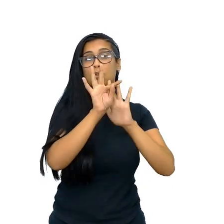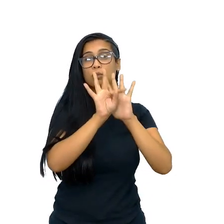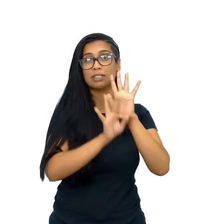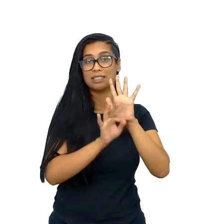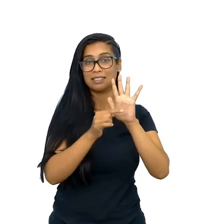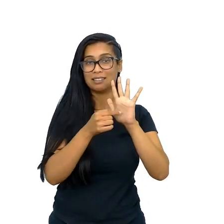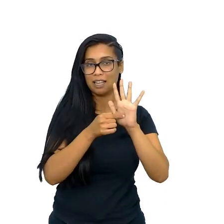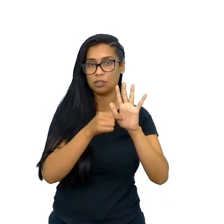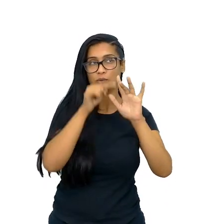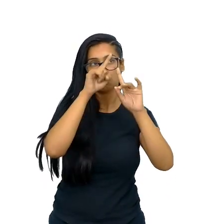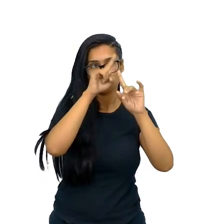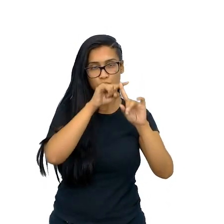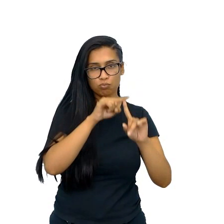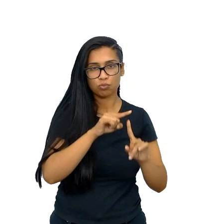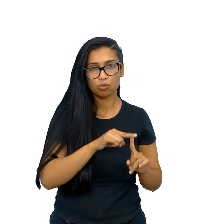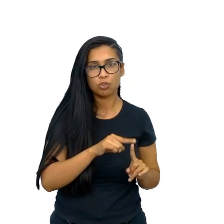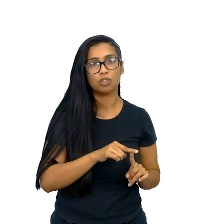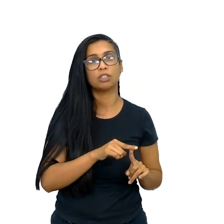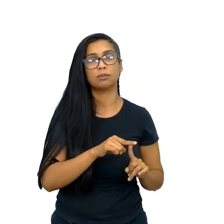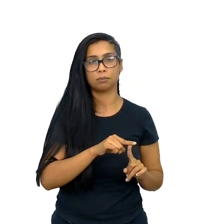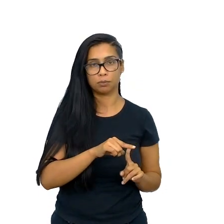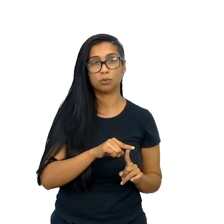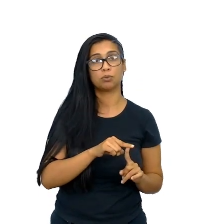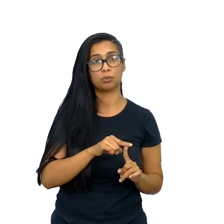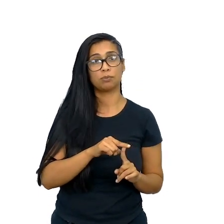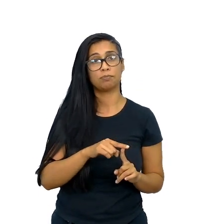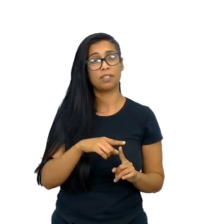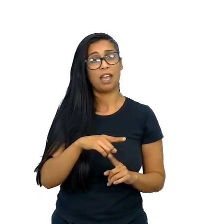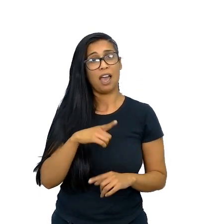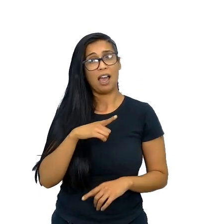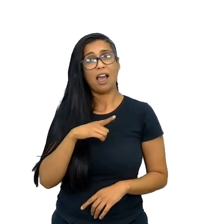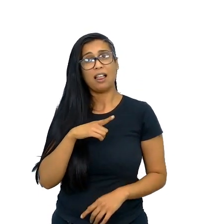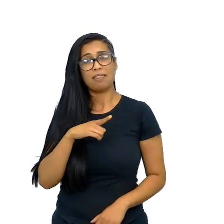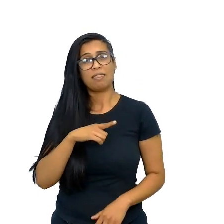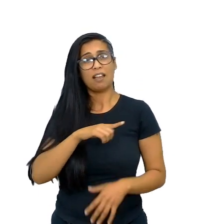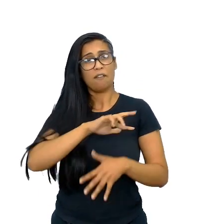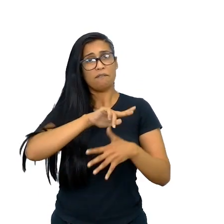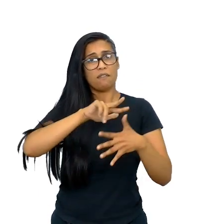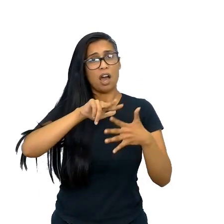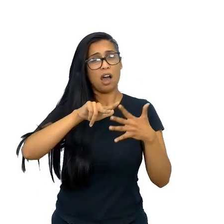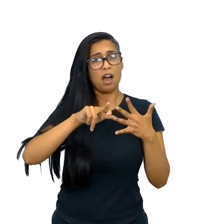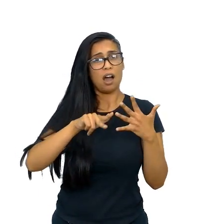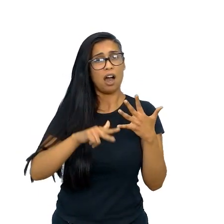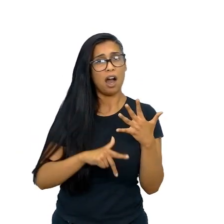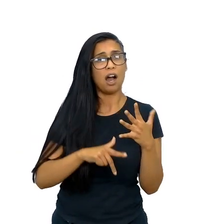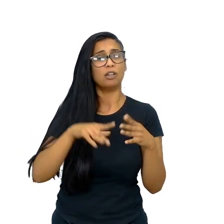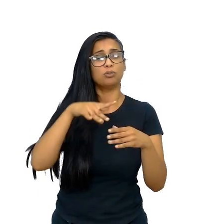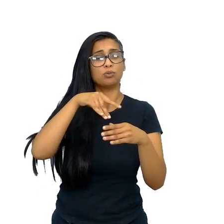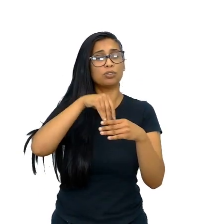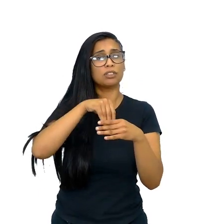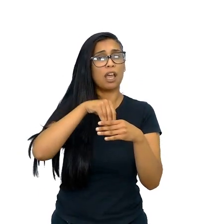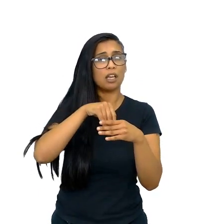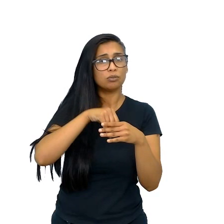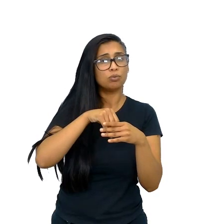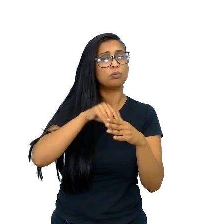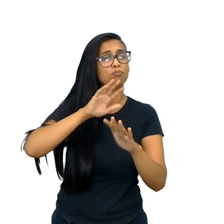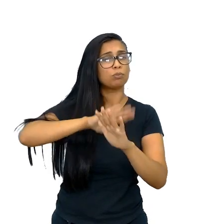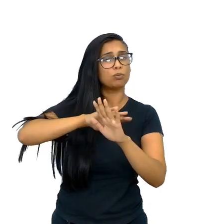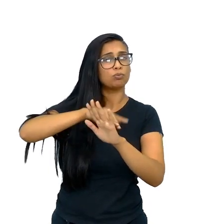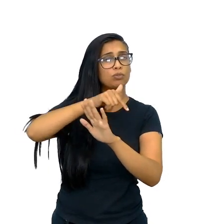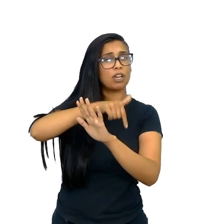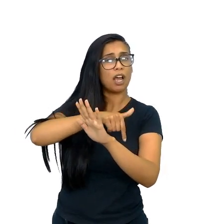pois abrangem praticamente todos os textos, né, orais, escritos, multissemióticos, multimodais, que